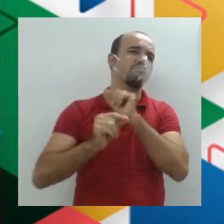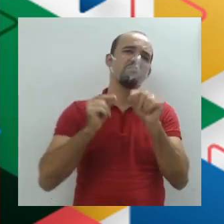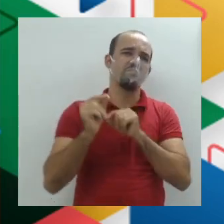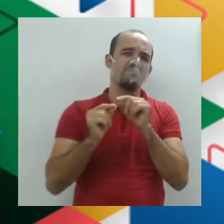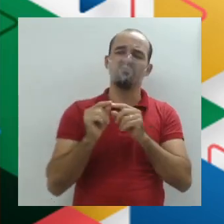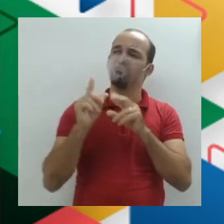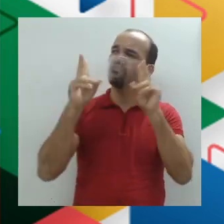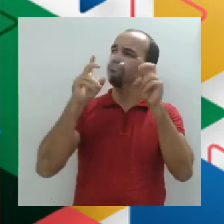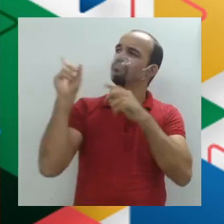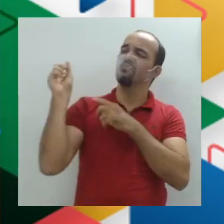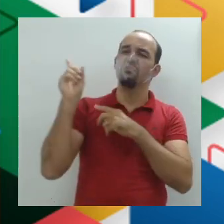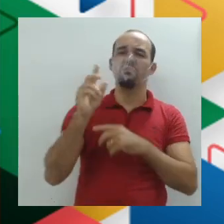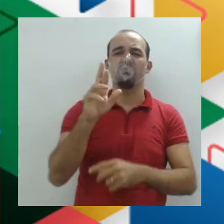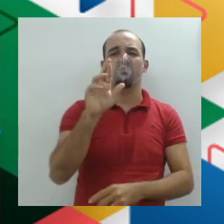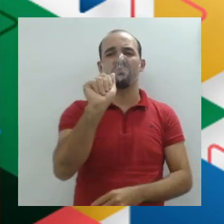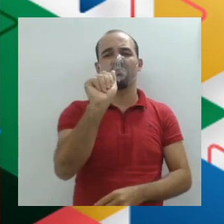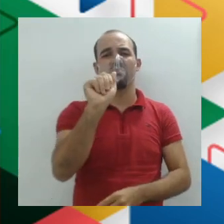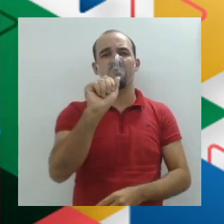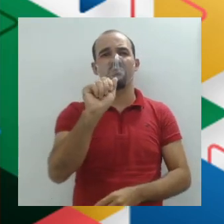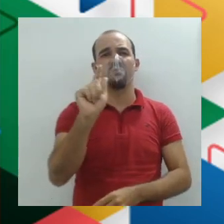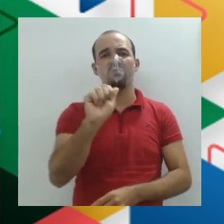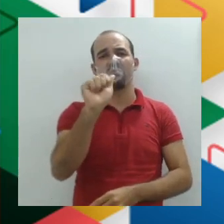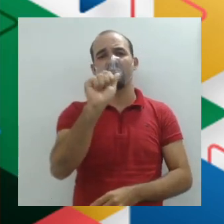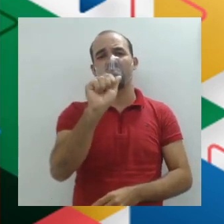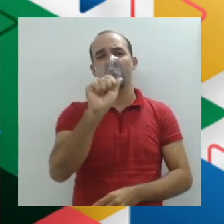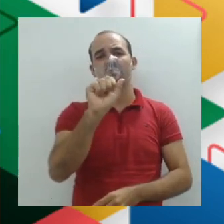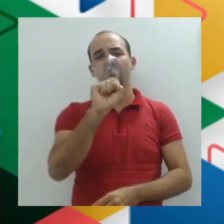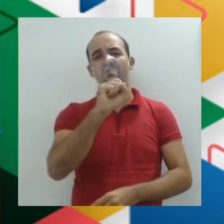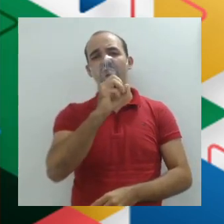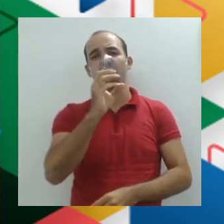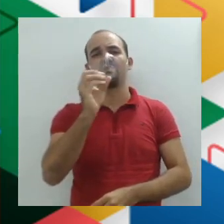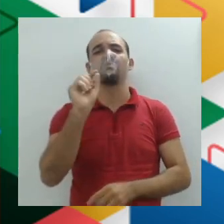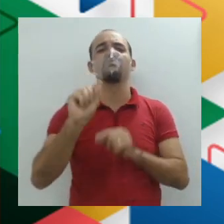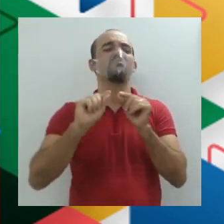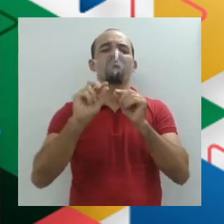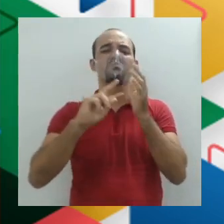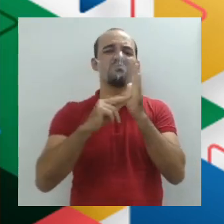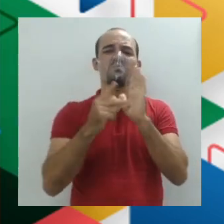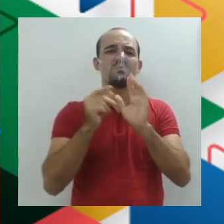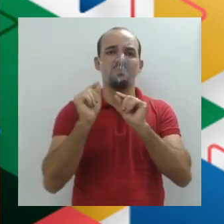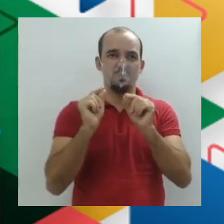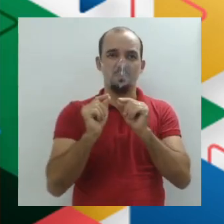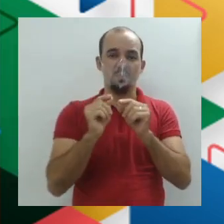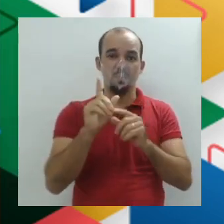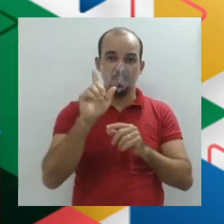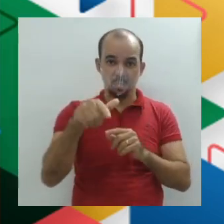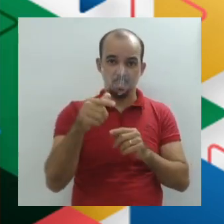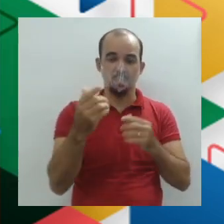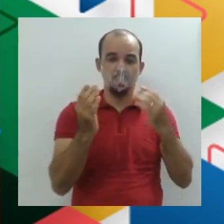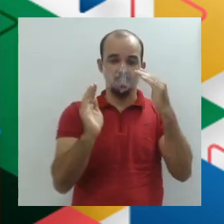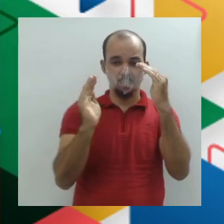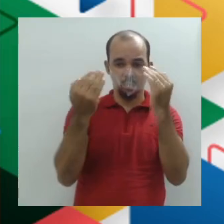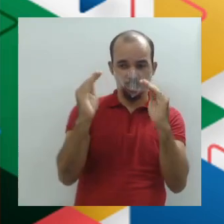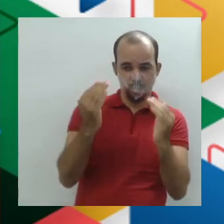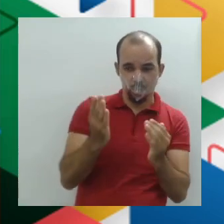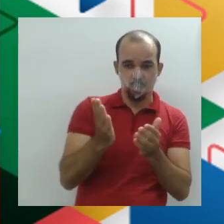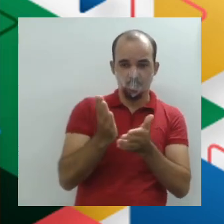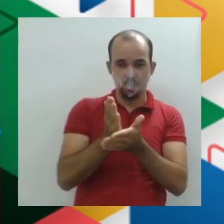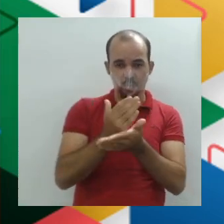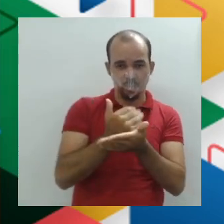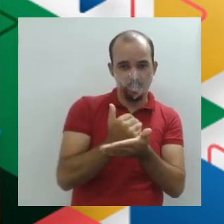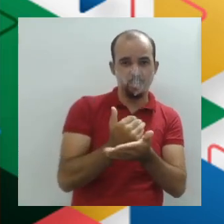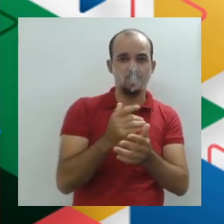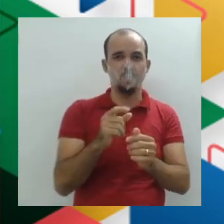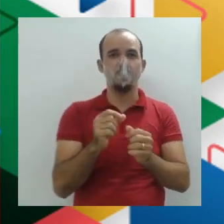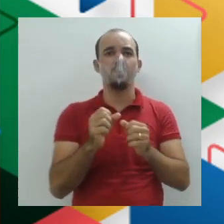A gente sabe que na matemática, razão é a ideia, a divisão, a comparação que a gente pode fazer